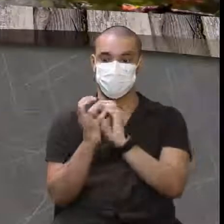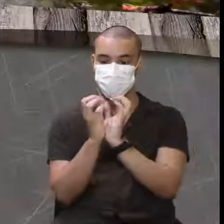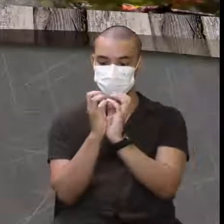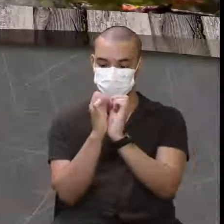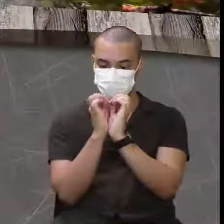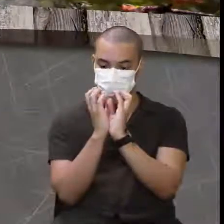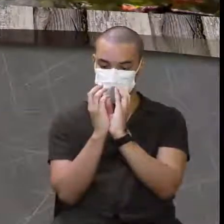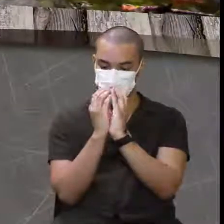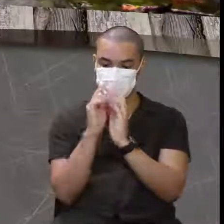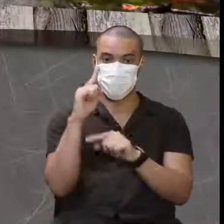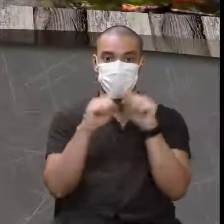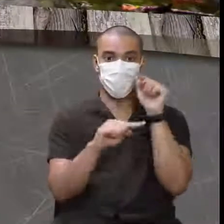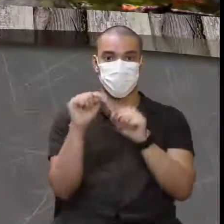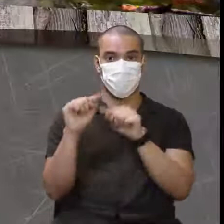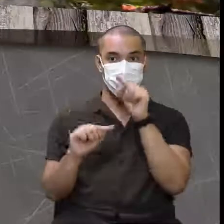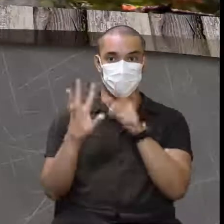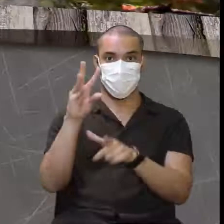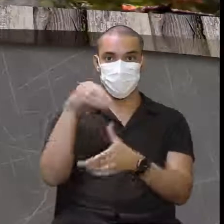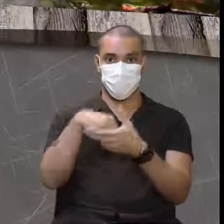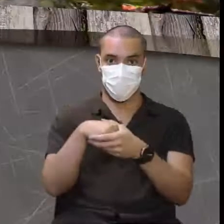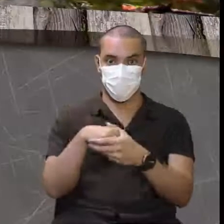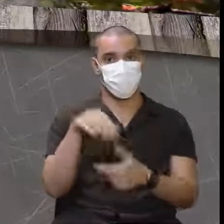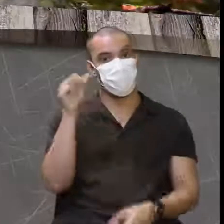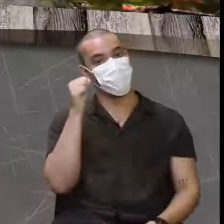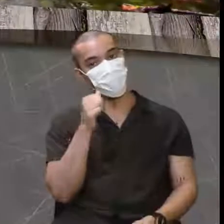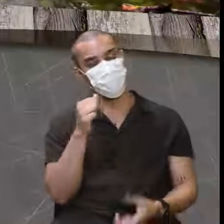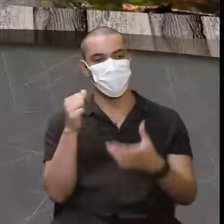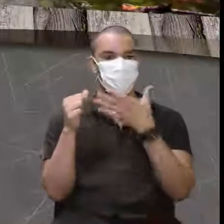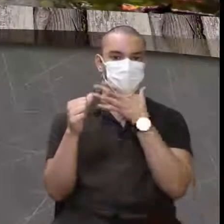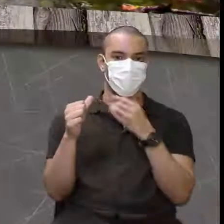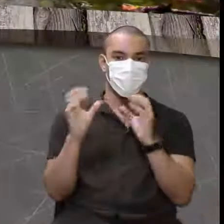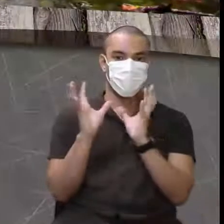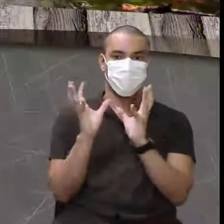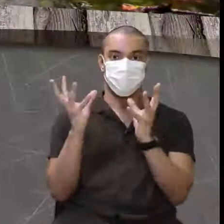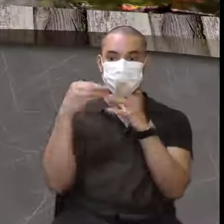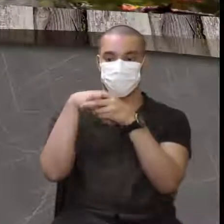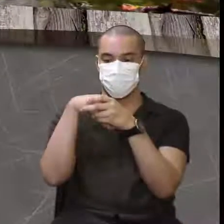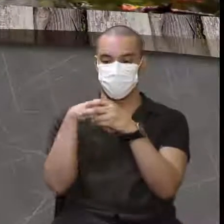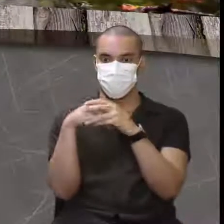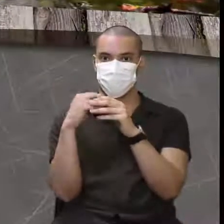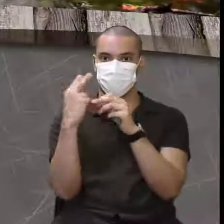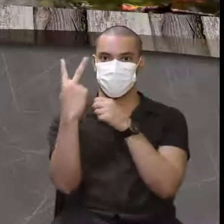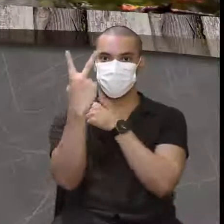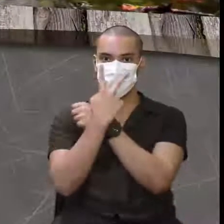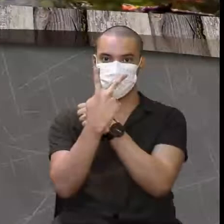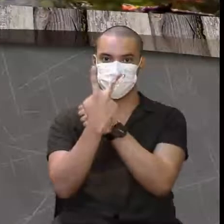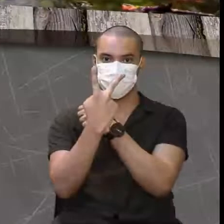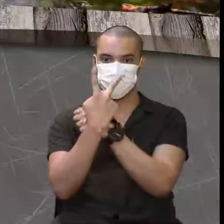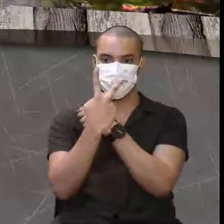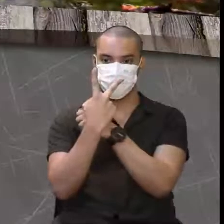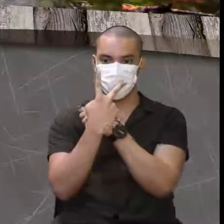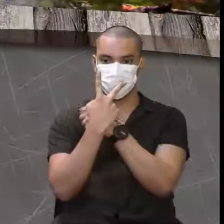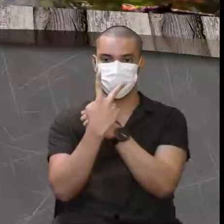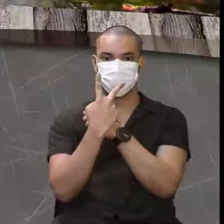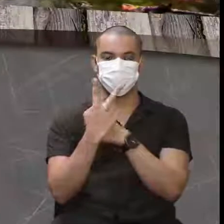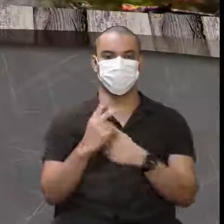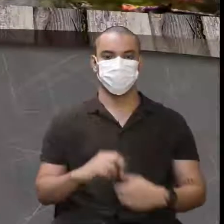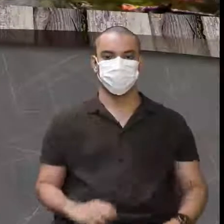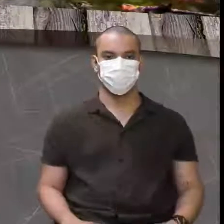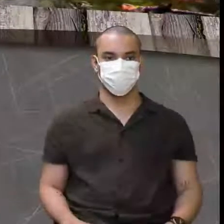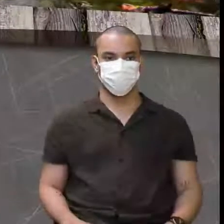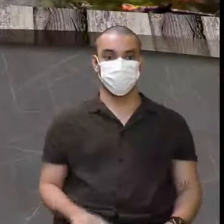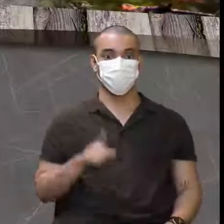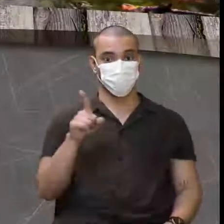ficam o material tanto reprodutivo masculino e feminino, da planta fica abrigada, protegida. Tá bom? Essa